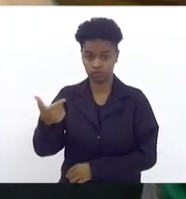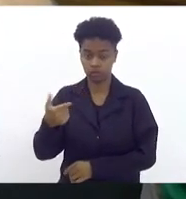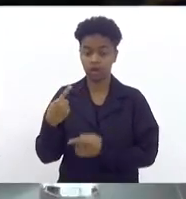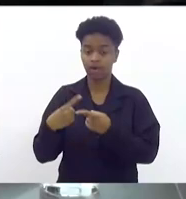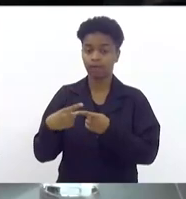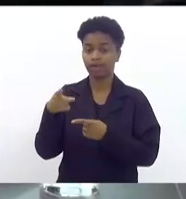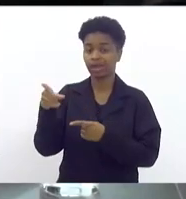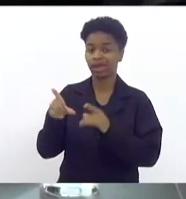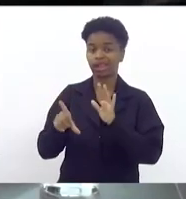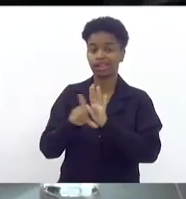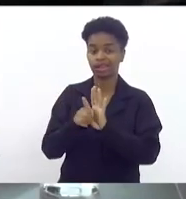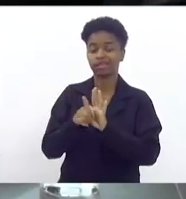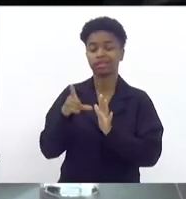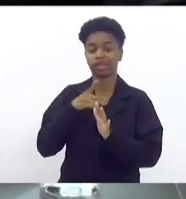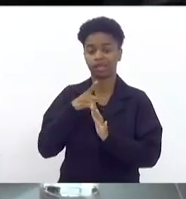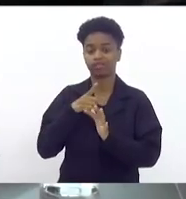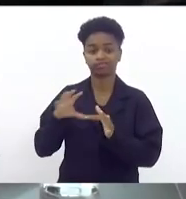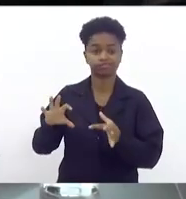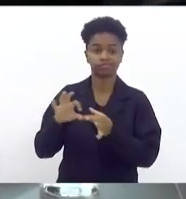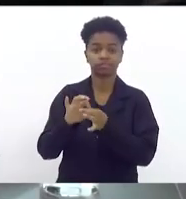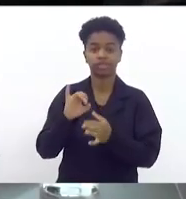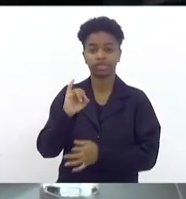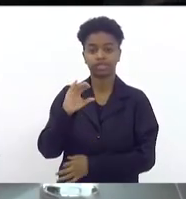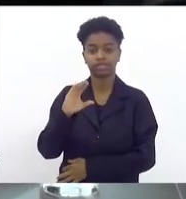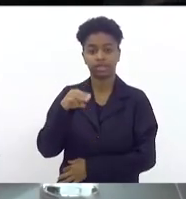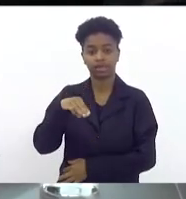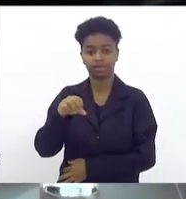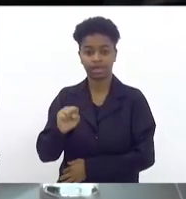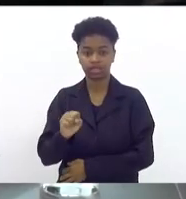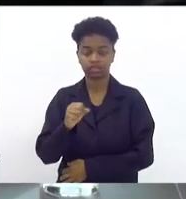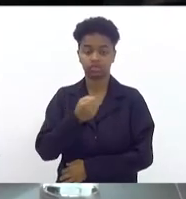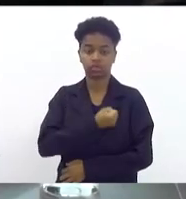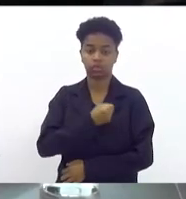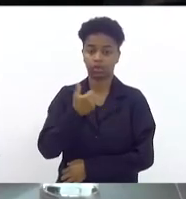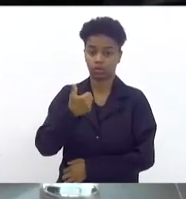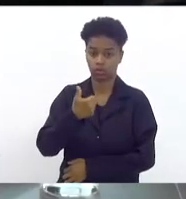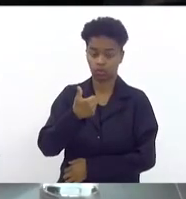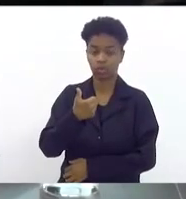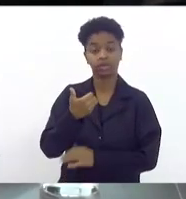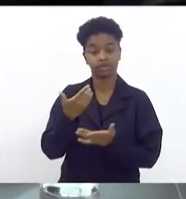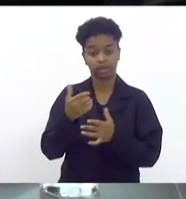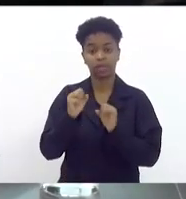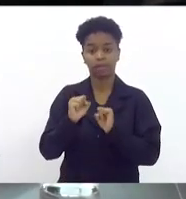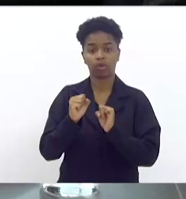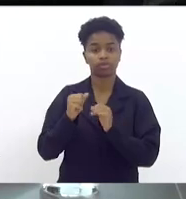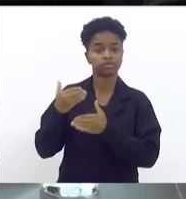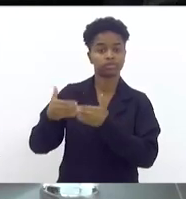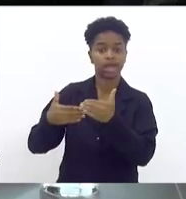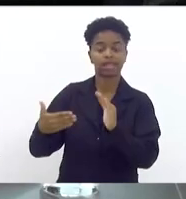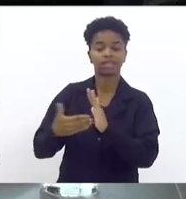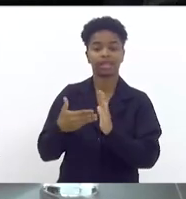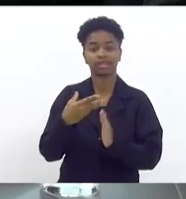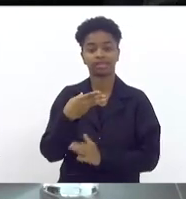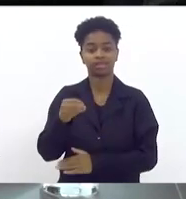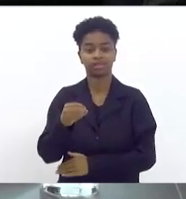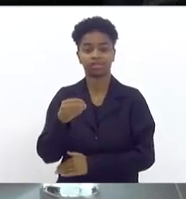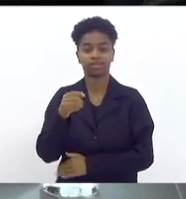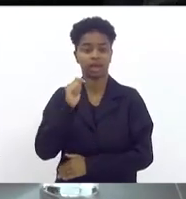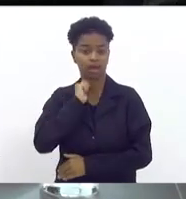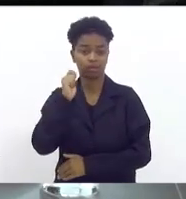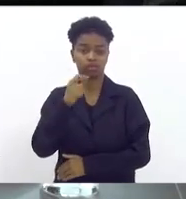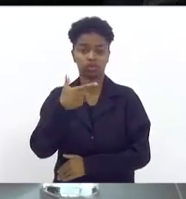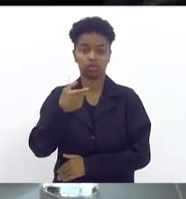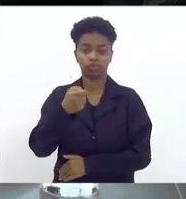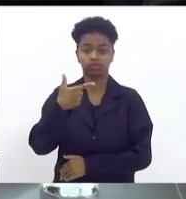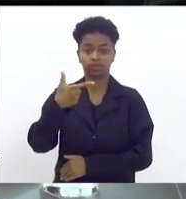internalizou o convênio ICMS número 1 de 99, verdade, prorrogando até 30/4/24. Tá certo. Então,